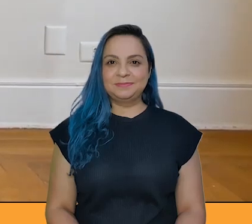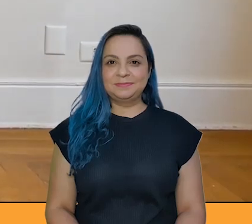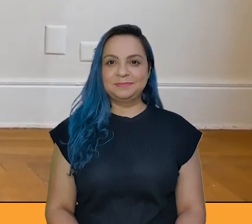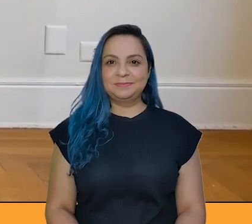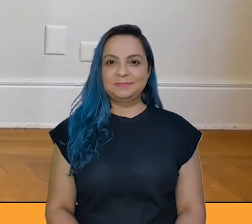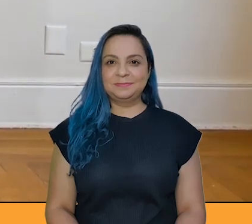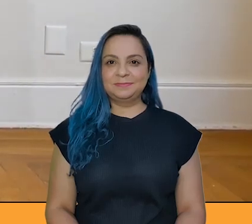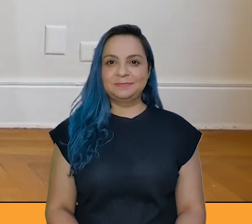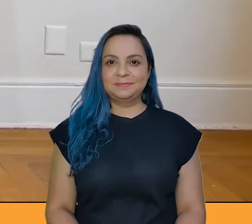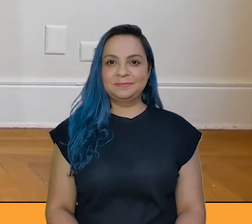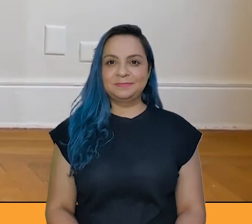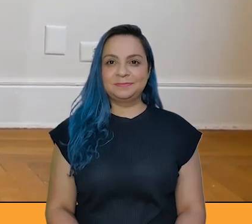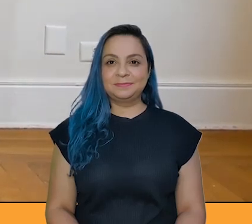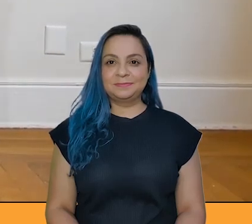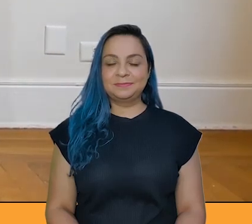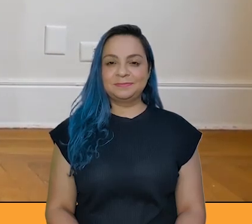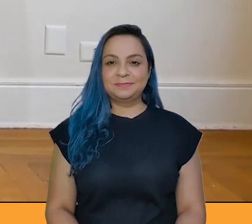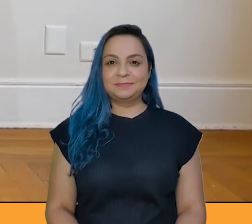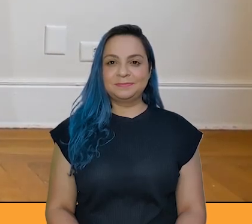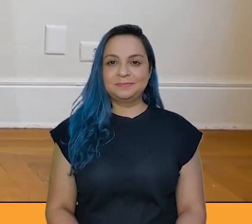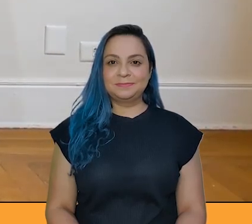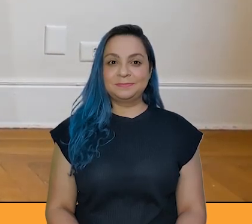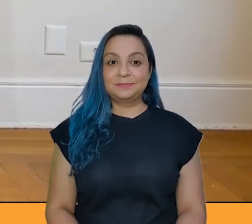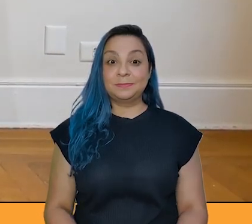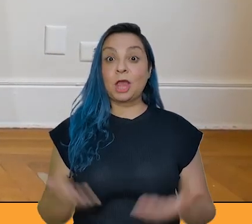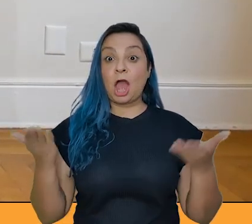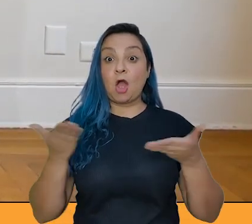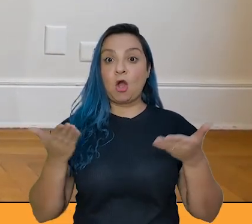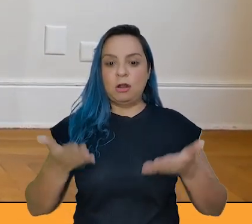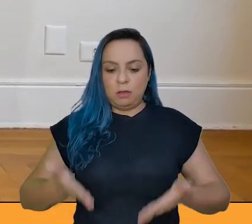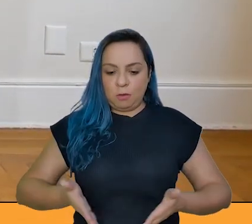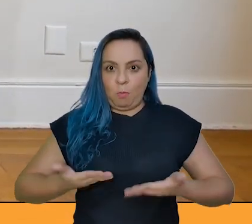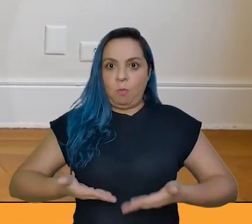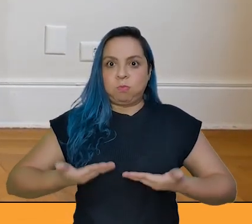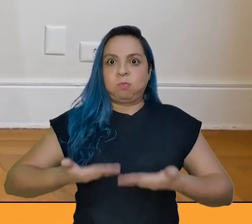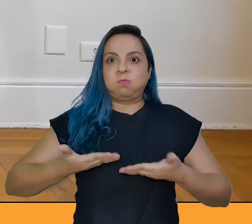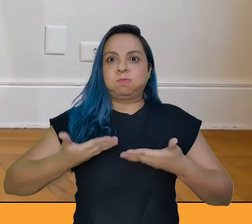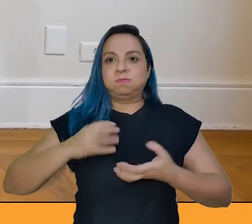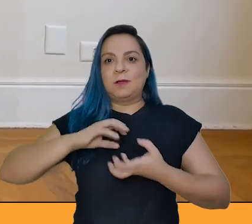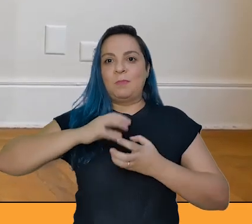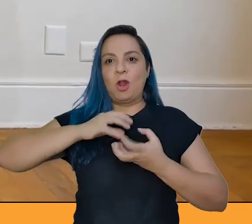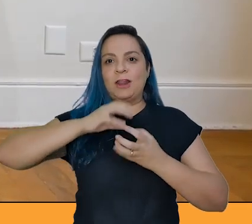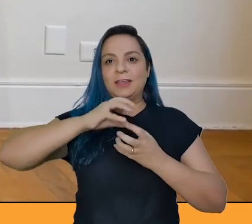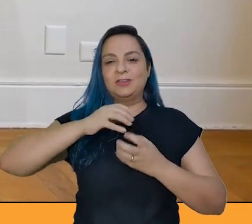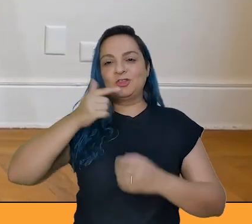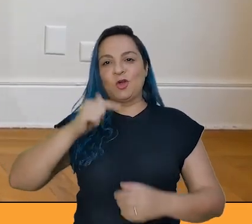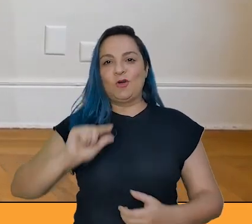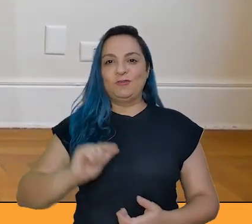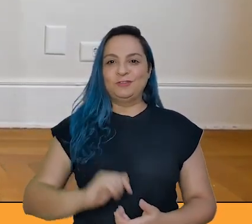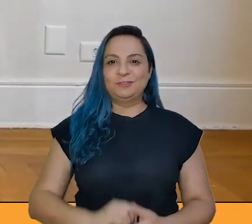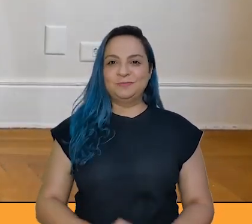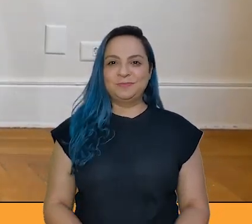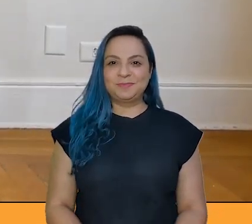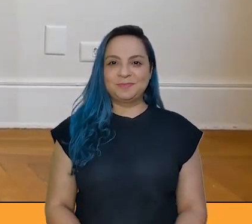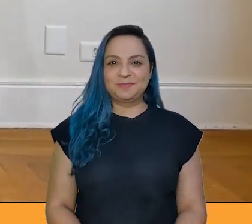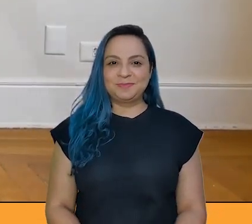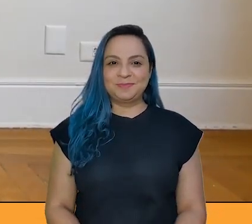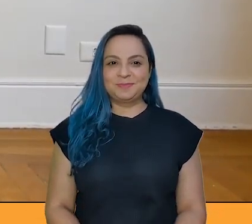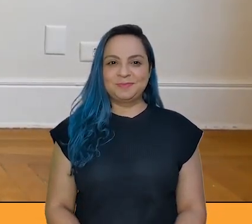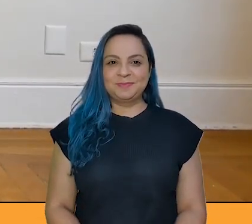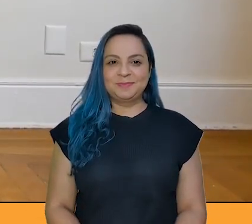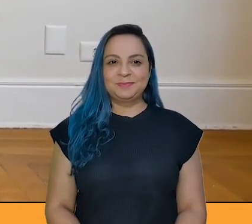E agora eu vou trazer ela pra Ela cima de repete o novo. movimento com o peito, aponta para a garganta e cospe a bolinha na palma da